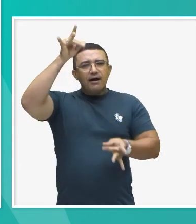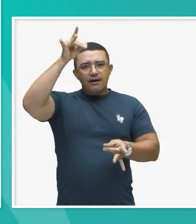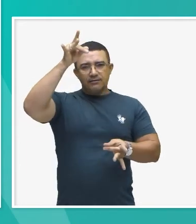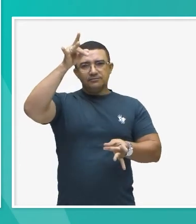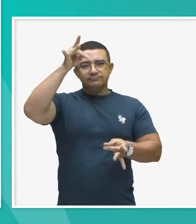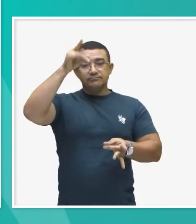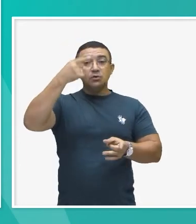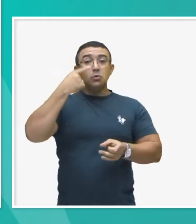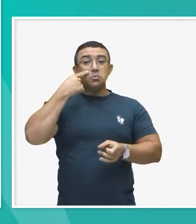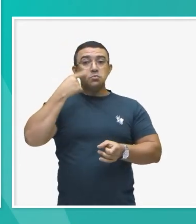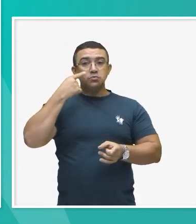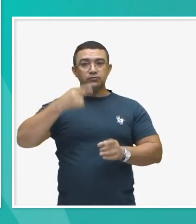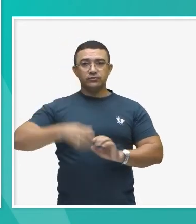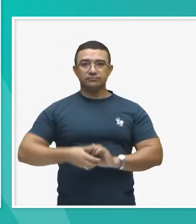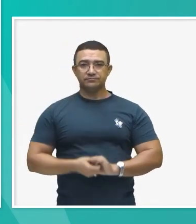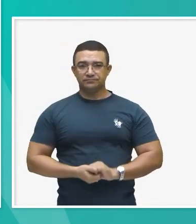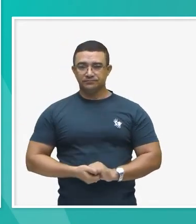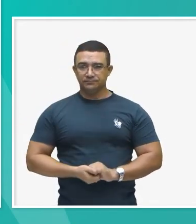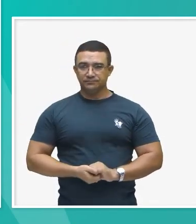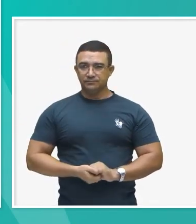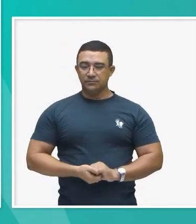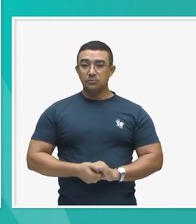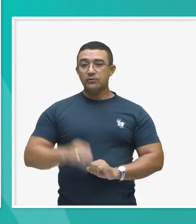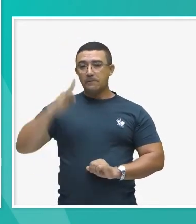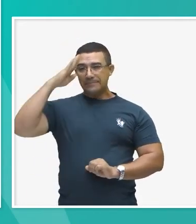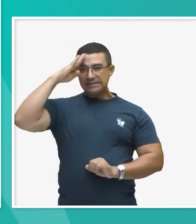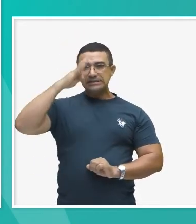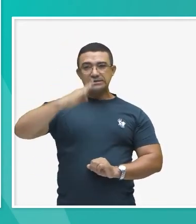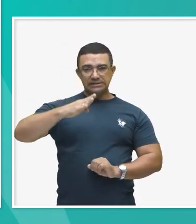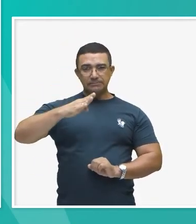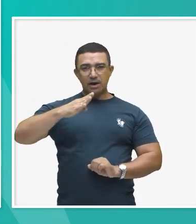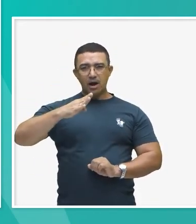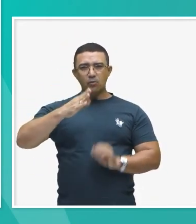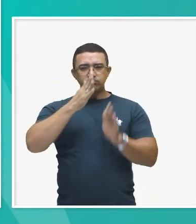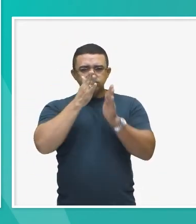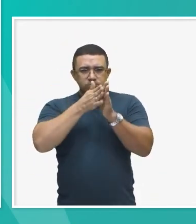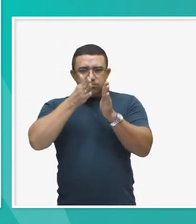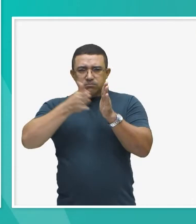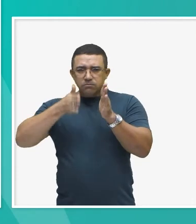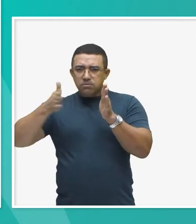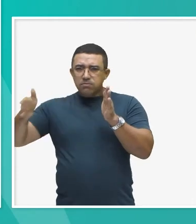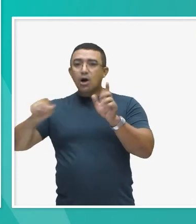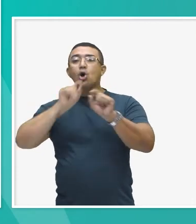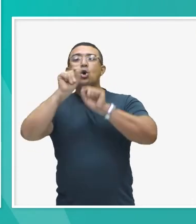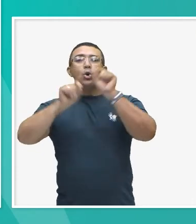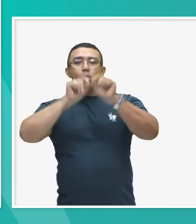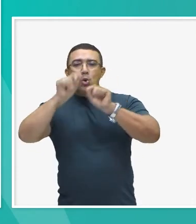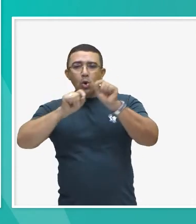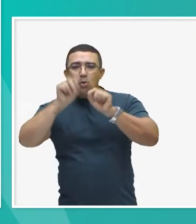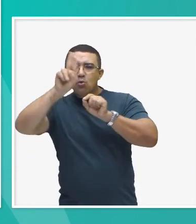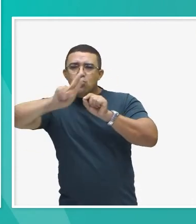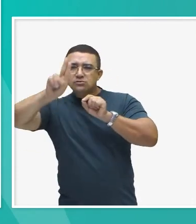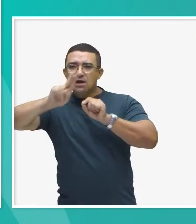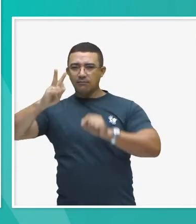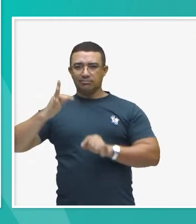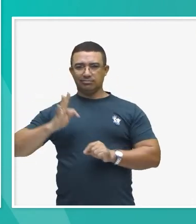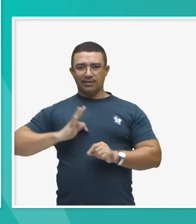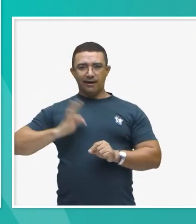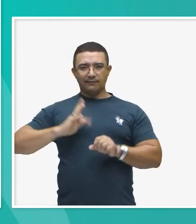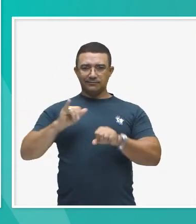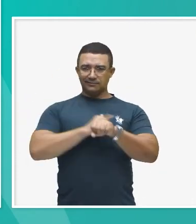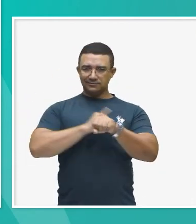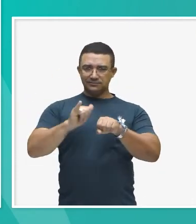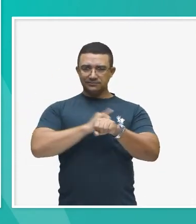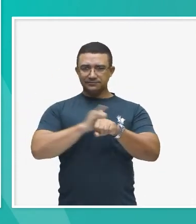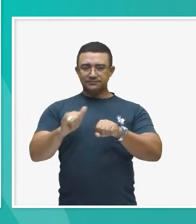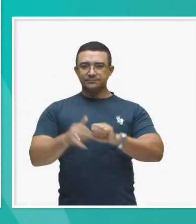vamos ver aqui os steps, os principais passos de como saber né, e de como usar essas técnicas. Vamos lá. Take a look at